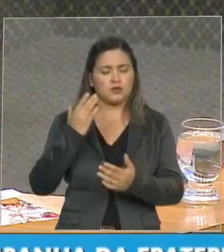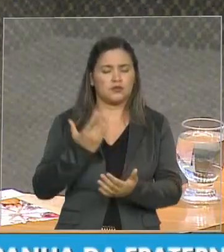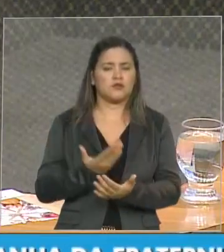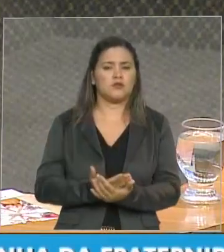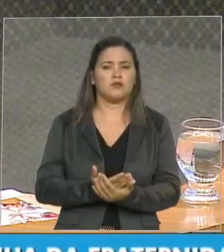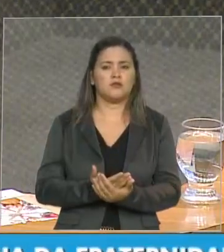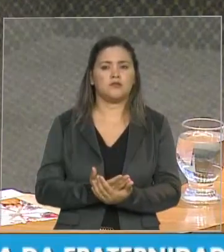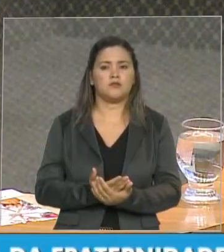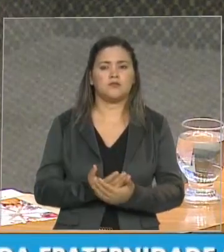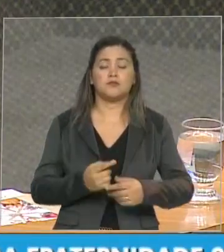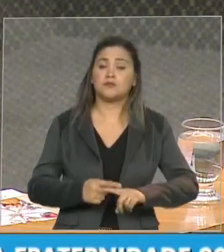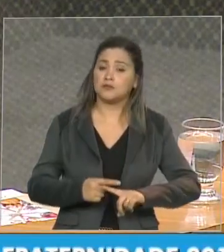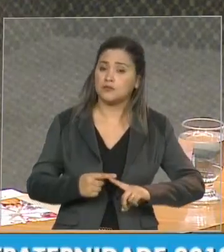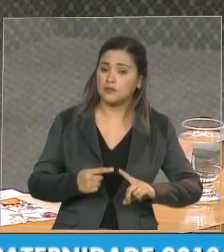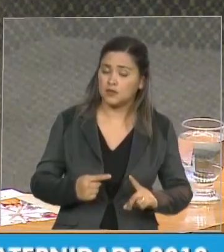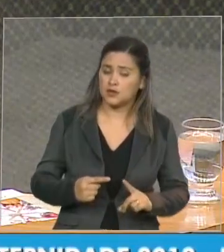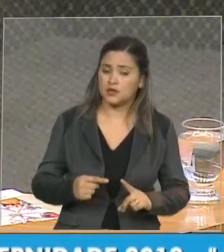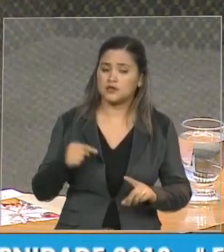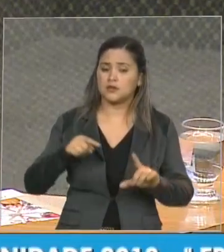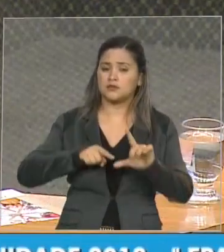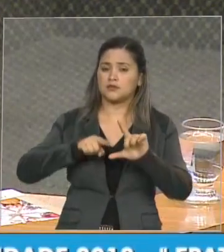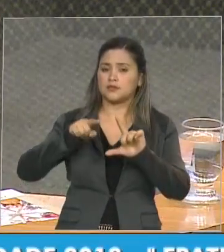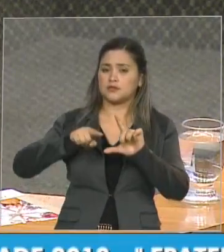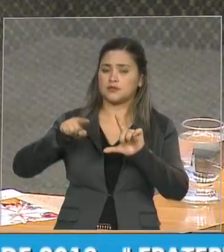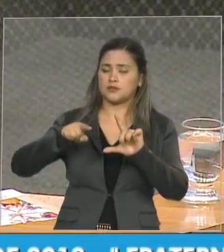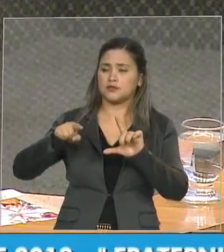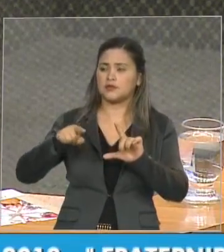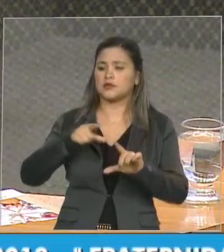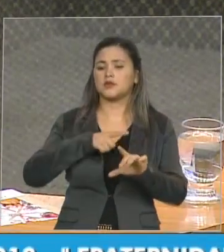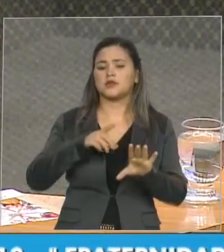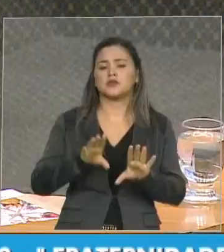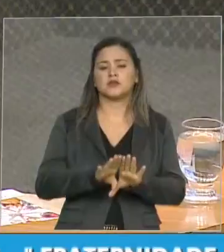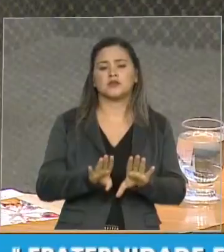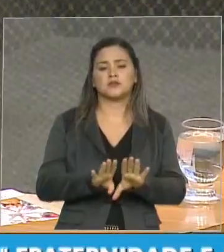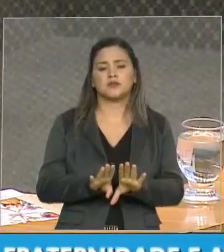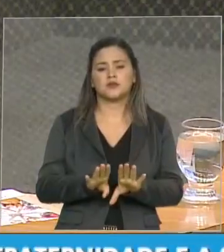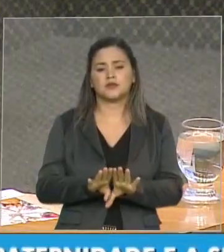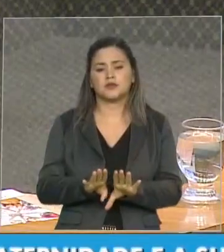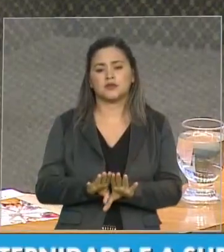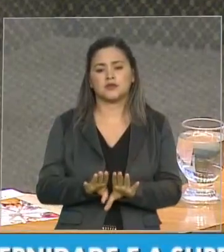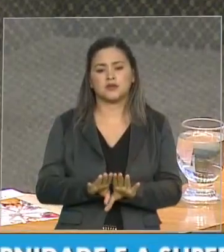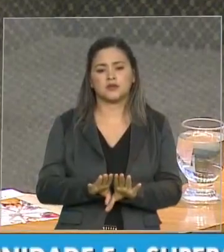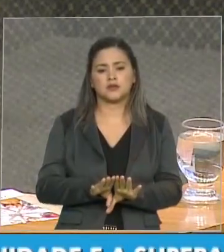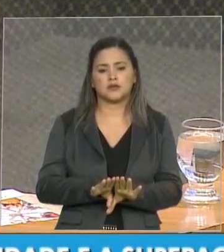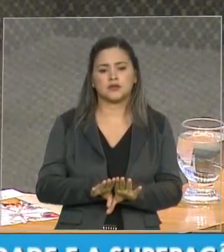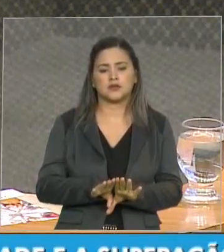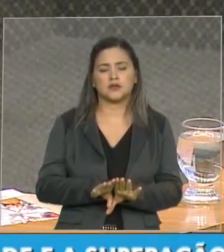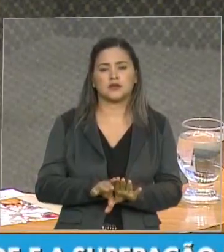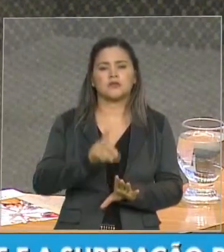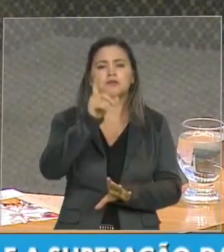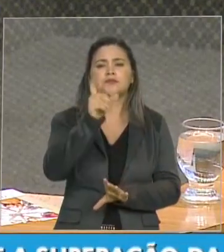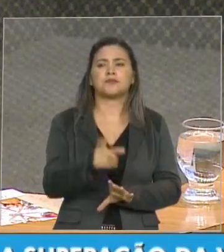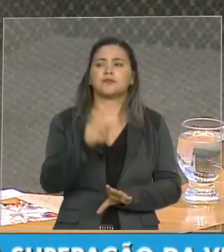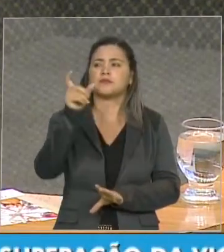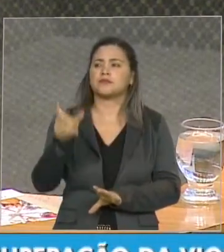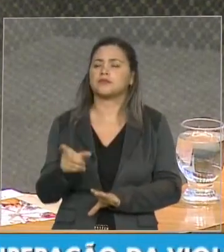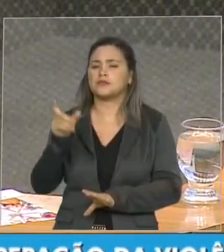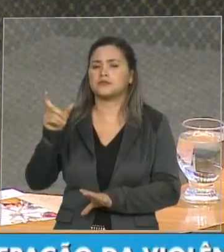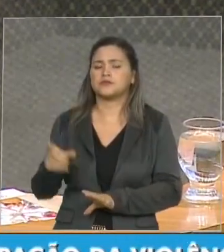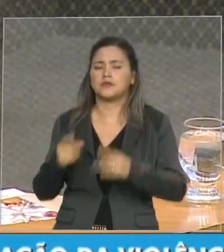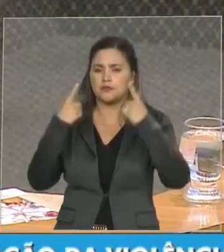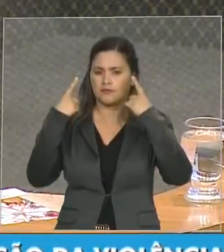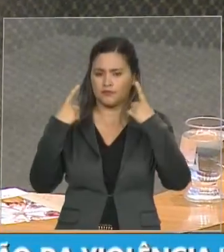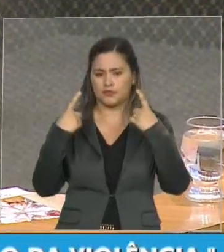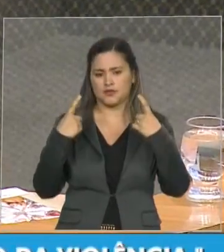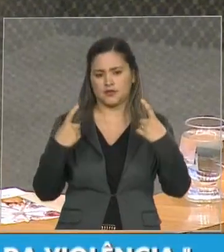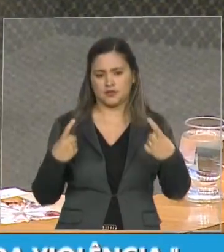Porém, além dos dados estatísticos, nós temos o rosto da violência. Que rosto